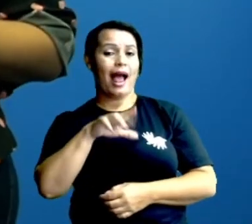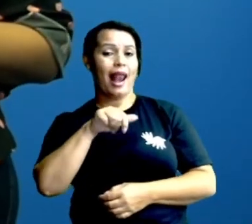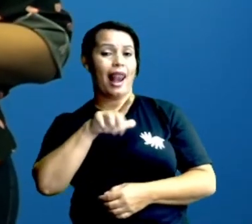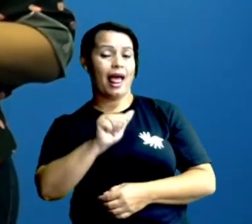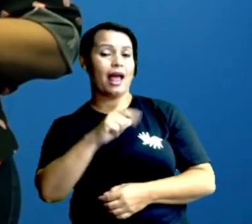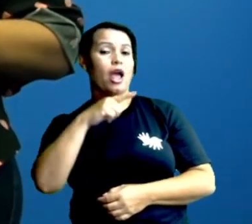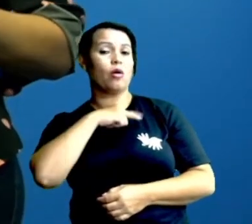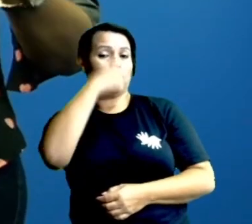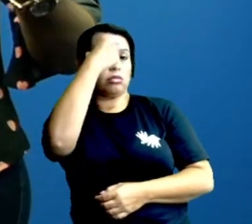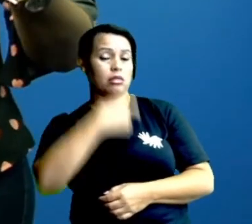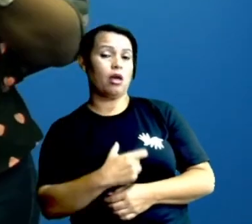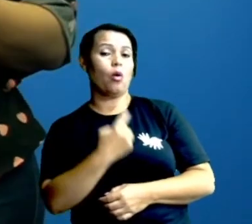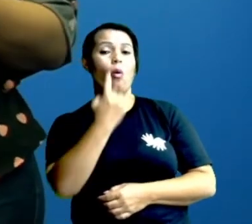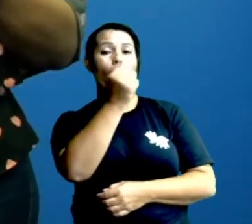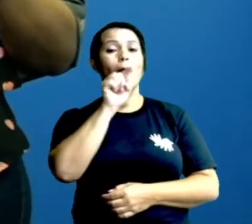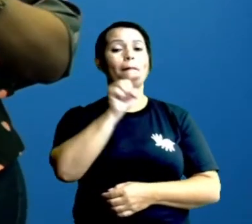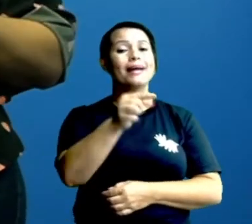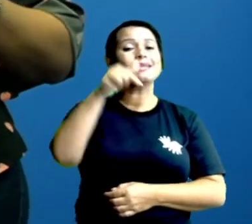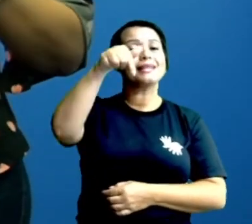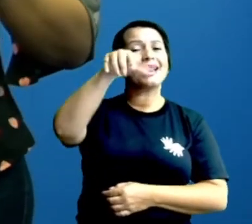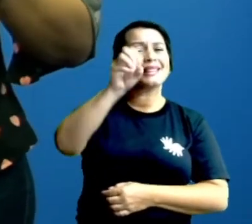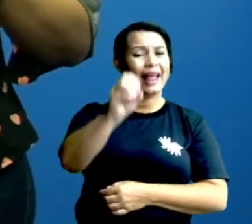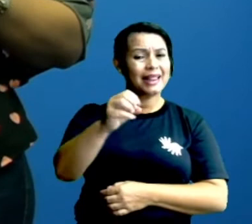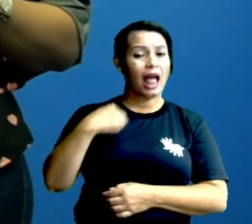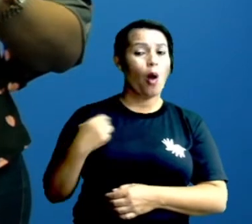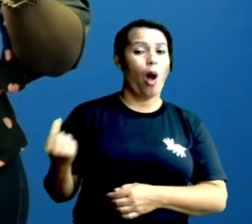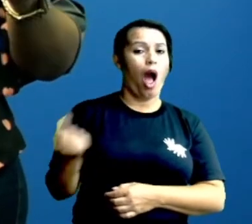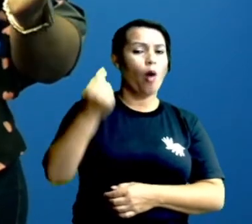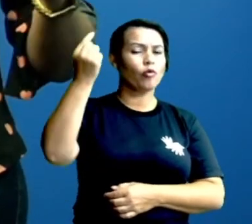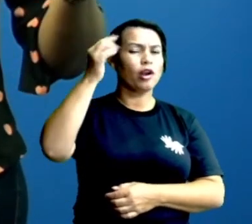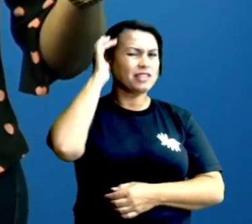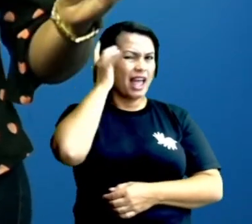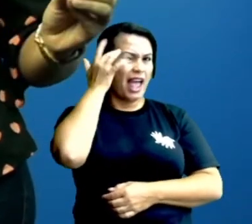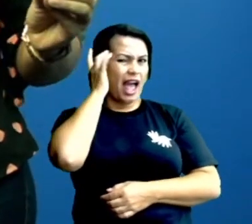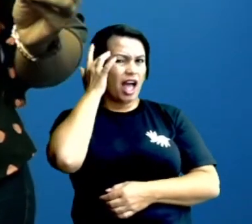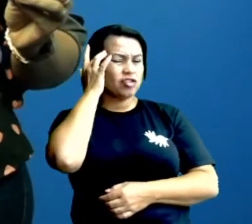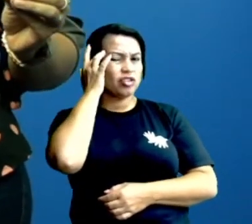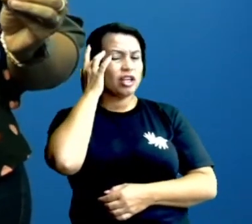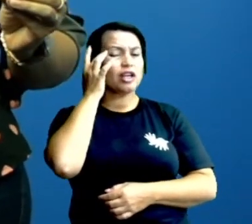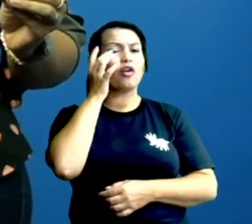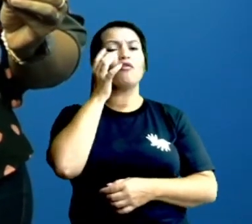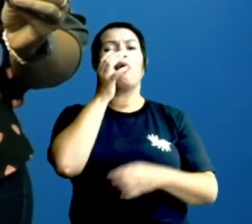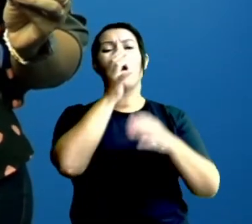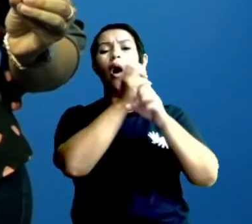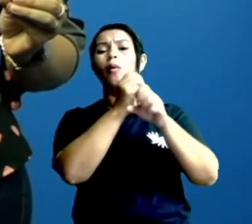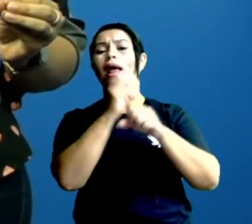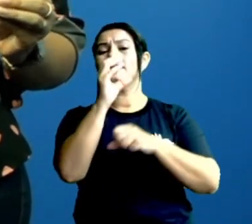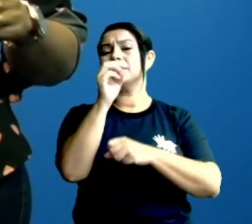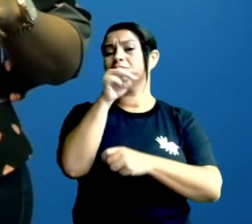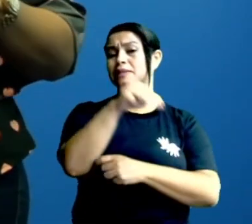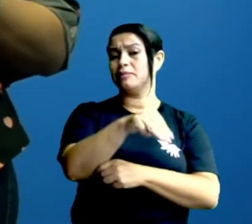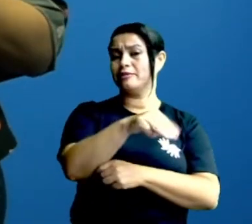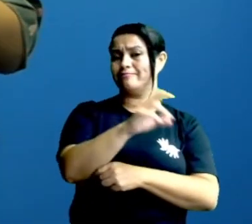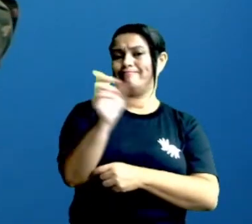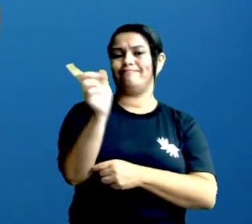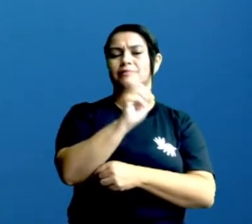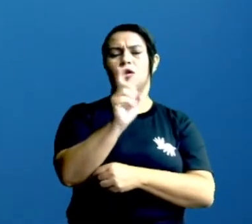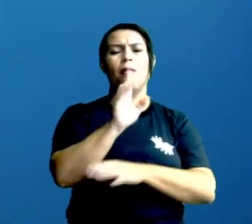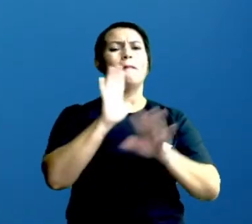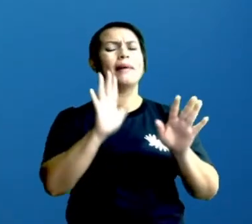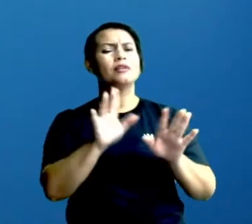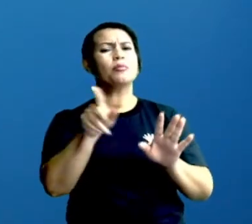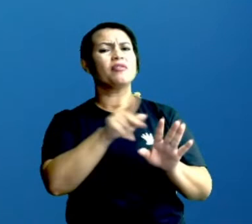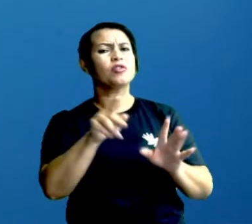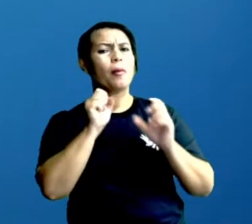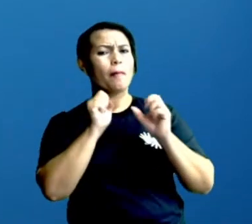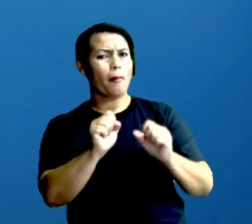1,70 m, tá? Você acha que eu vou fazer essa conta em centímetros? Não. Ô, professora, mas eu posso